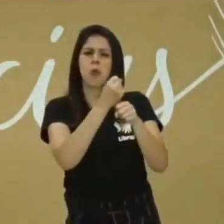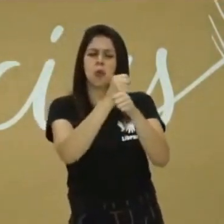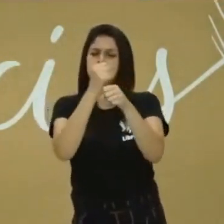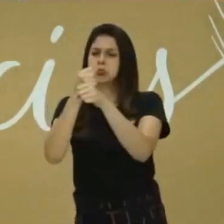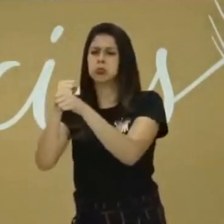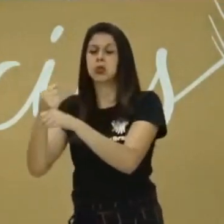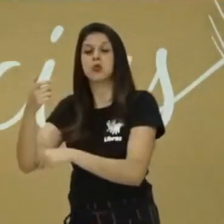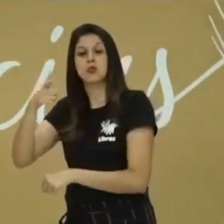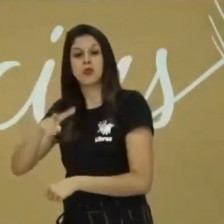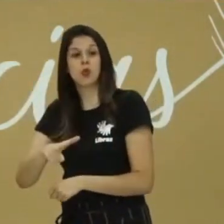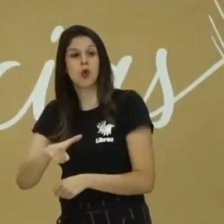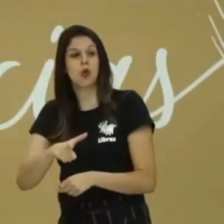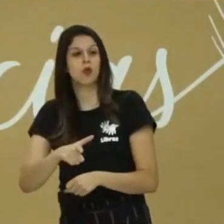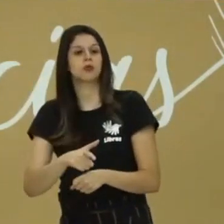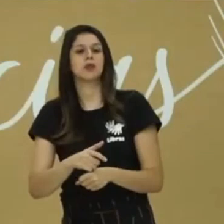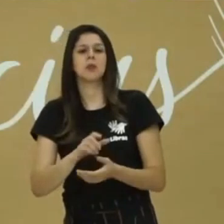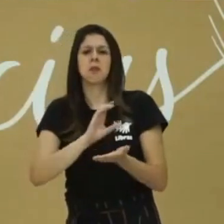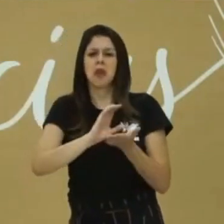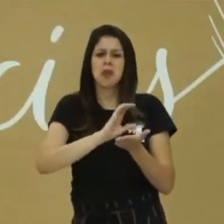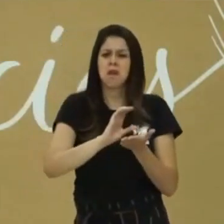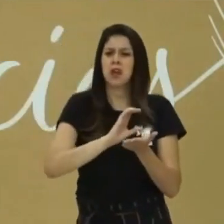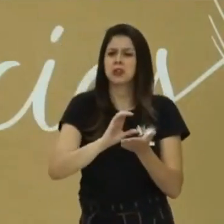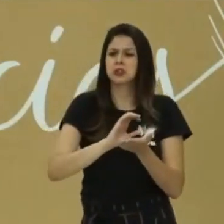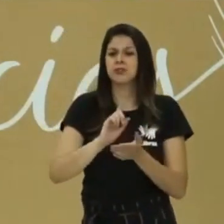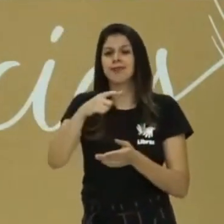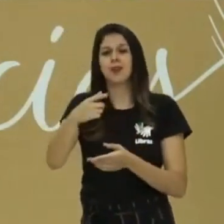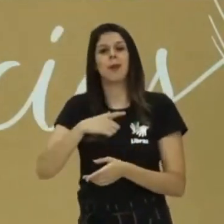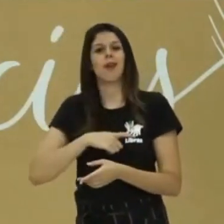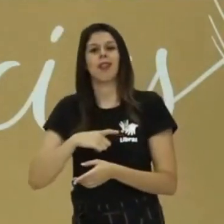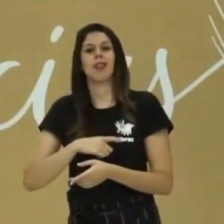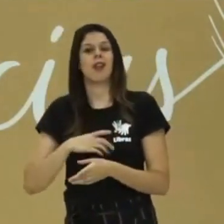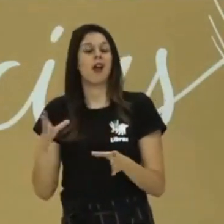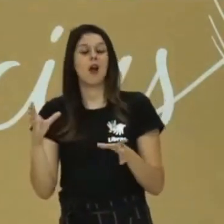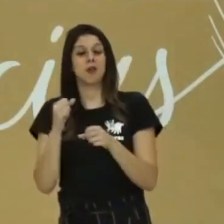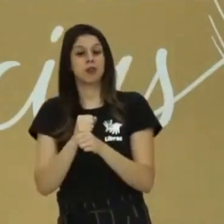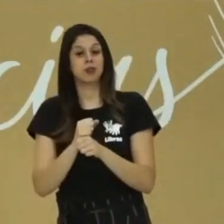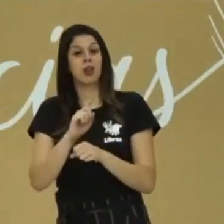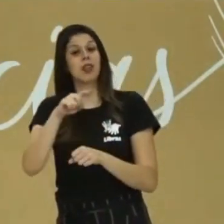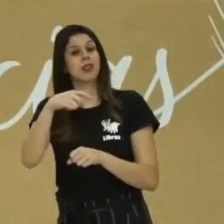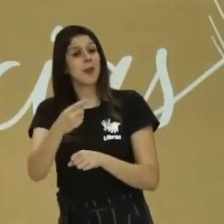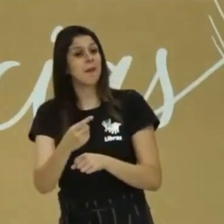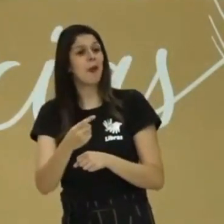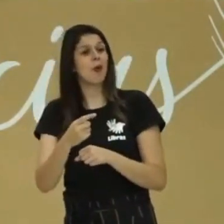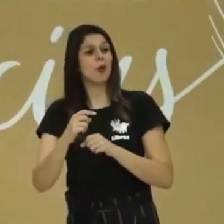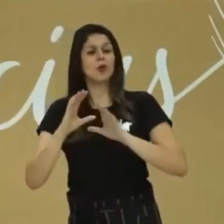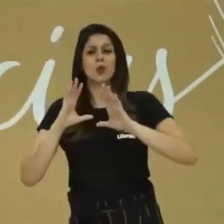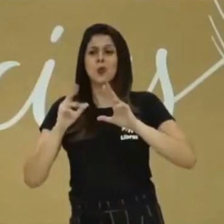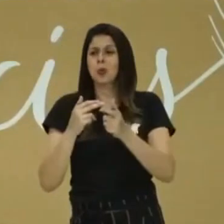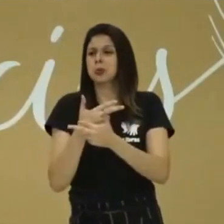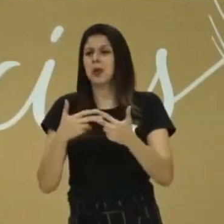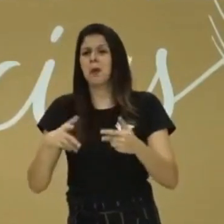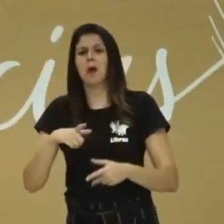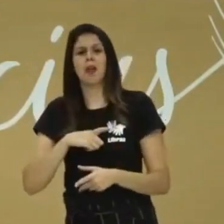né grandes é investimentos e obter muito lucro e depois que eu tiver tudo nesses meus